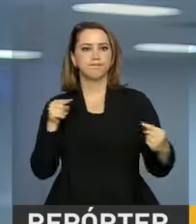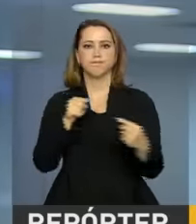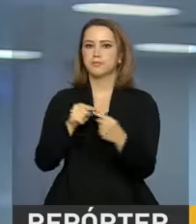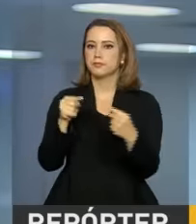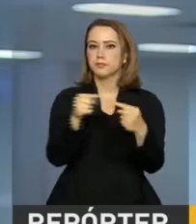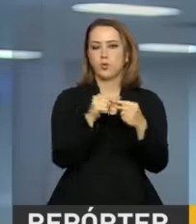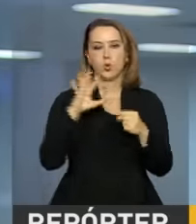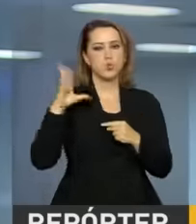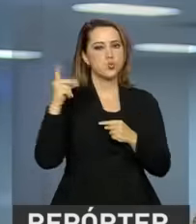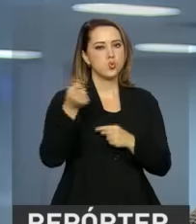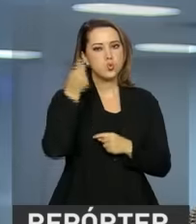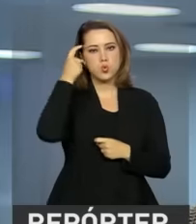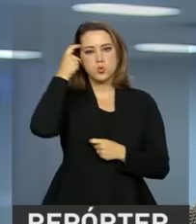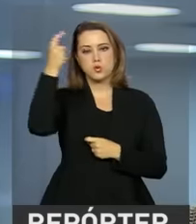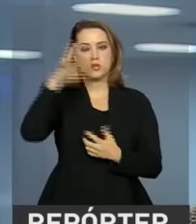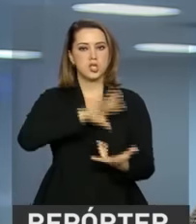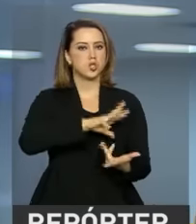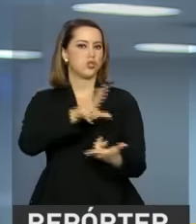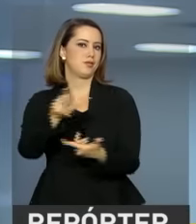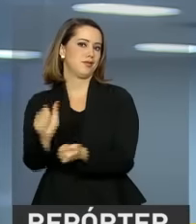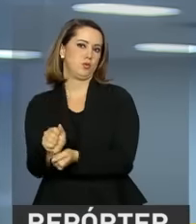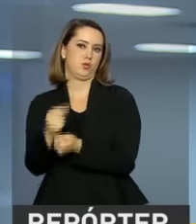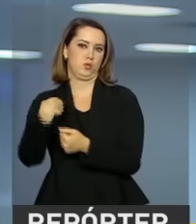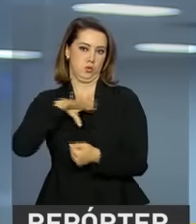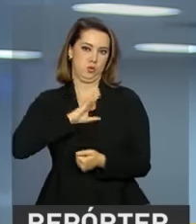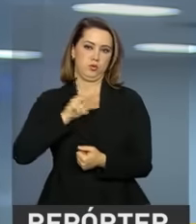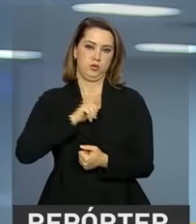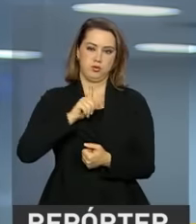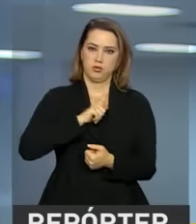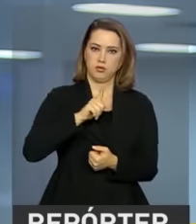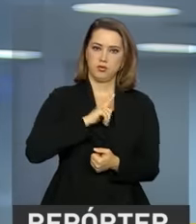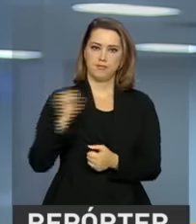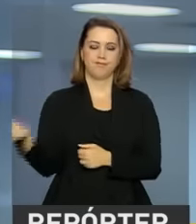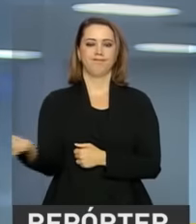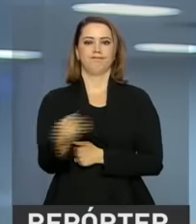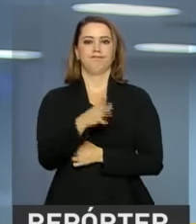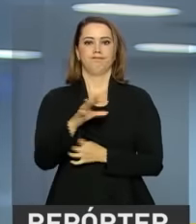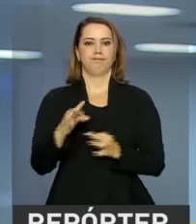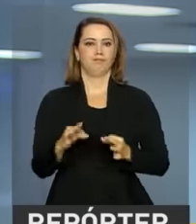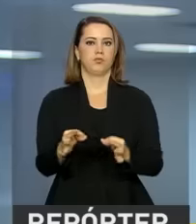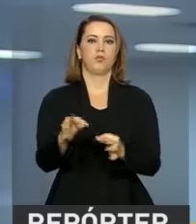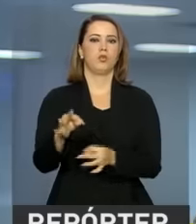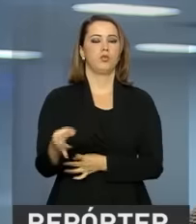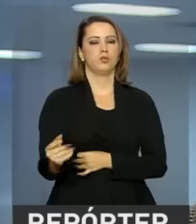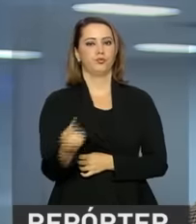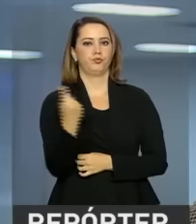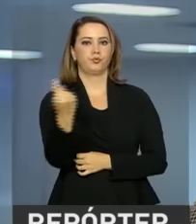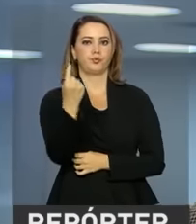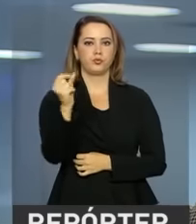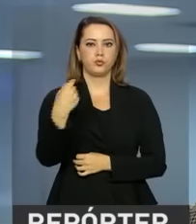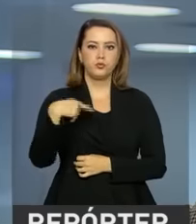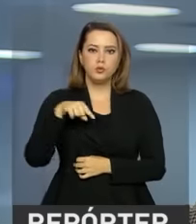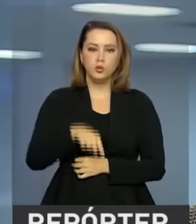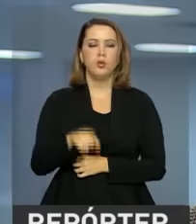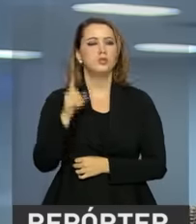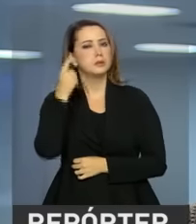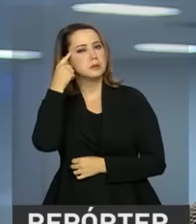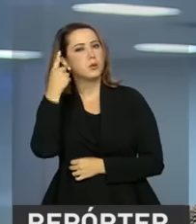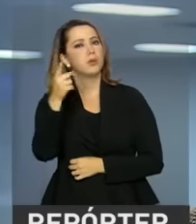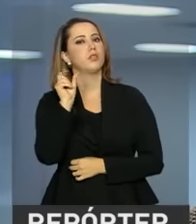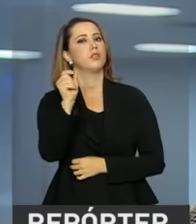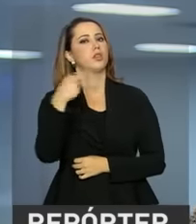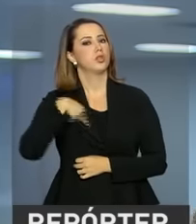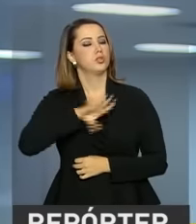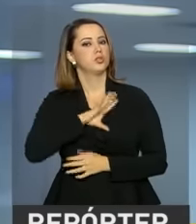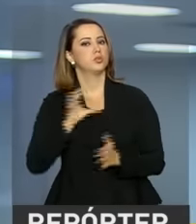inteligência do mundo e nós vamos ter uma inovação única aqui nas olimpíadas do Brasil para você ter uma ideia nós vamos ter